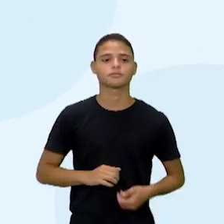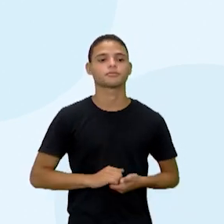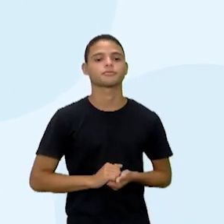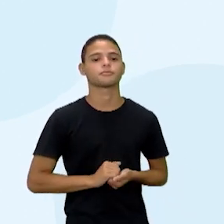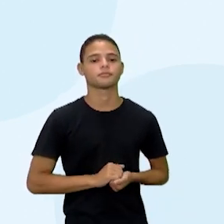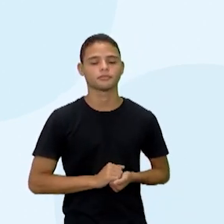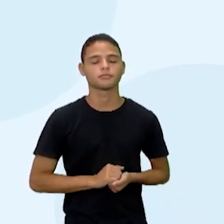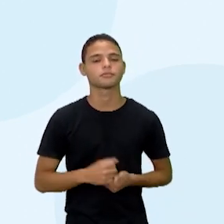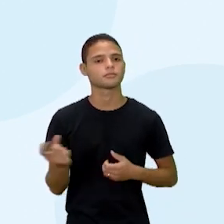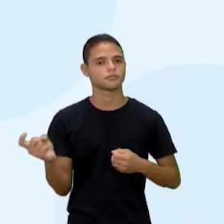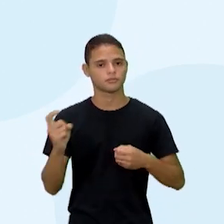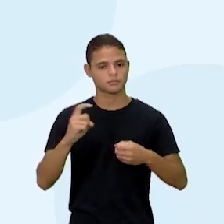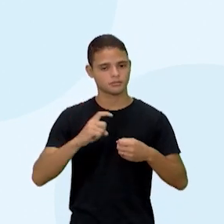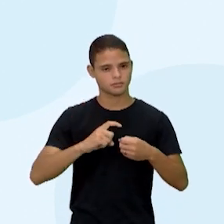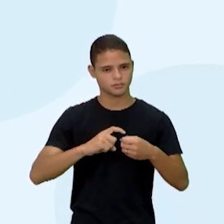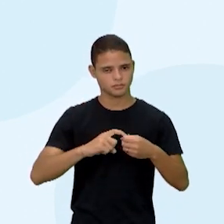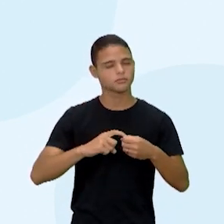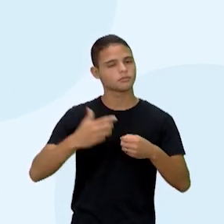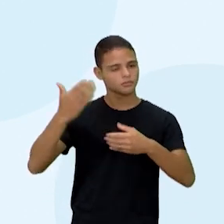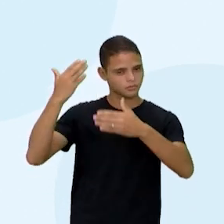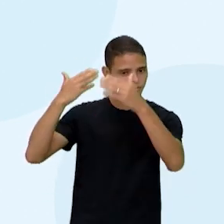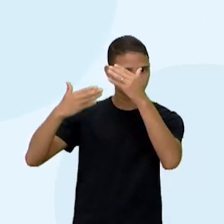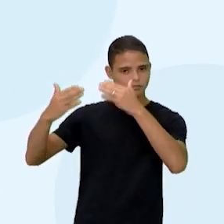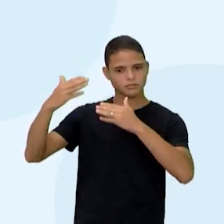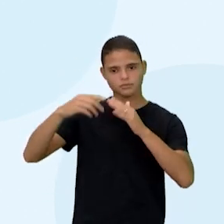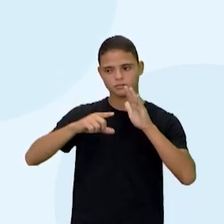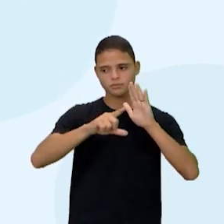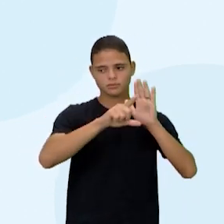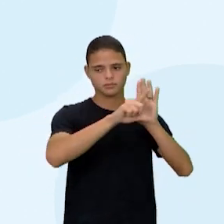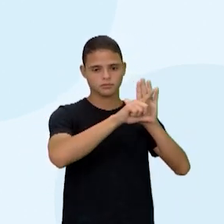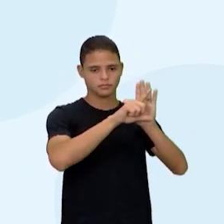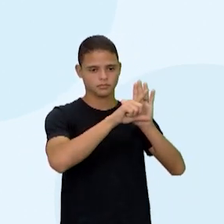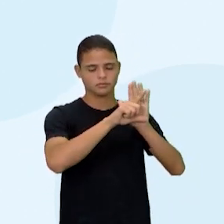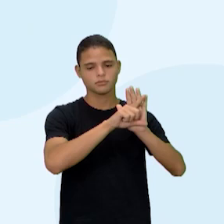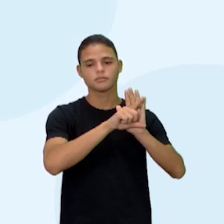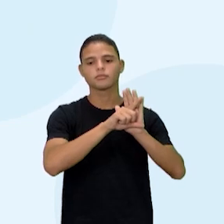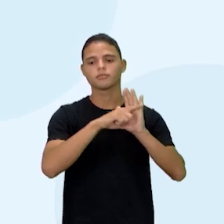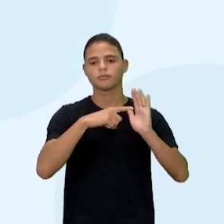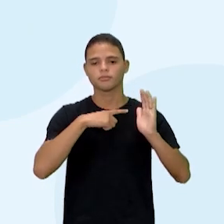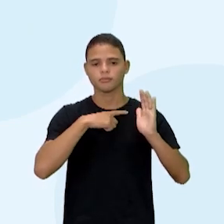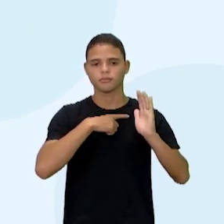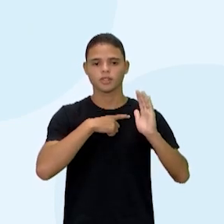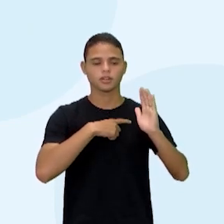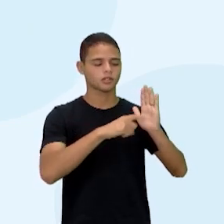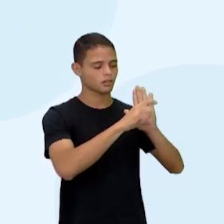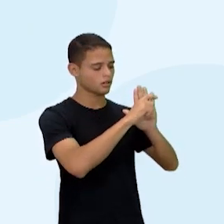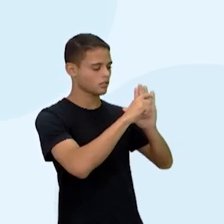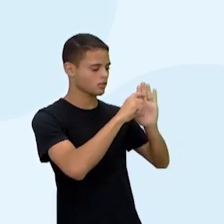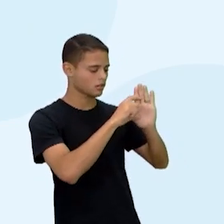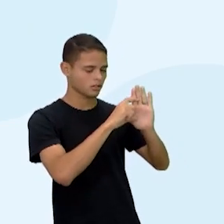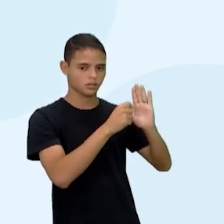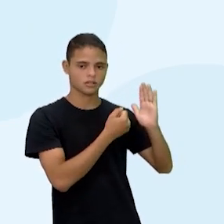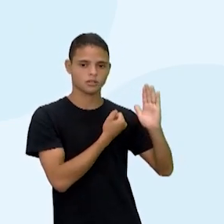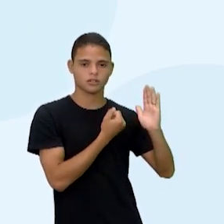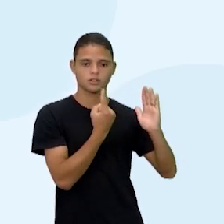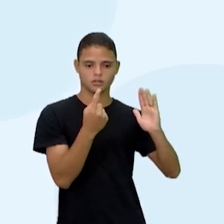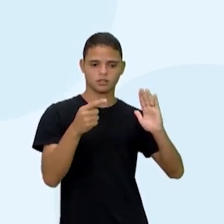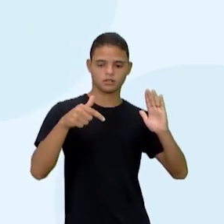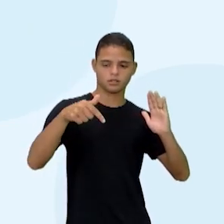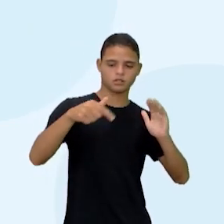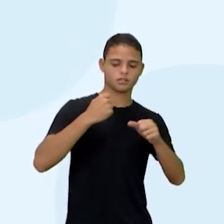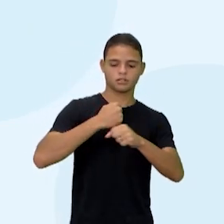Bom, só retomando, então, o último ponto da legislação que eu queria trazer para vocês, isso aqui é um recorte do parecer 17,